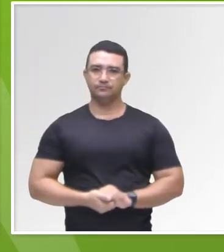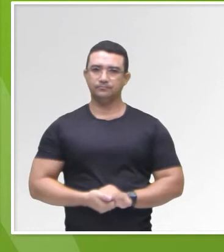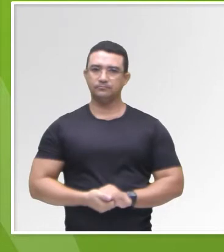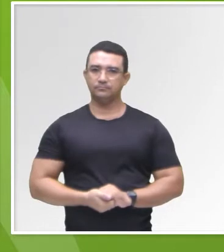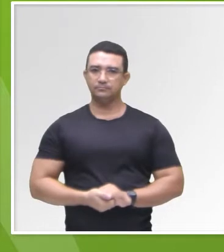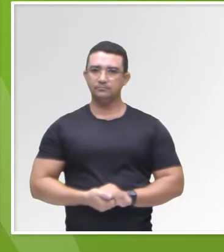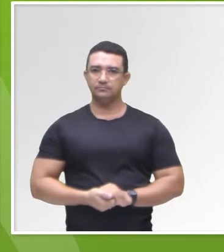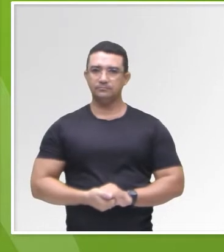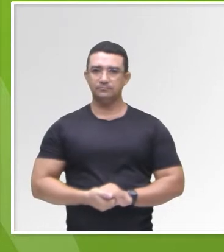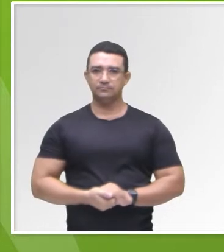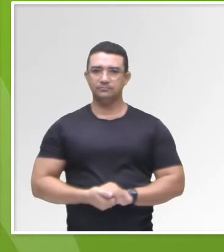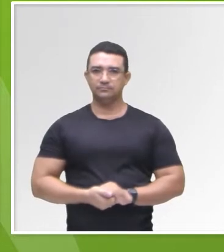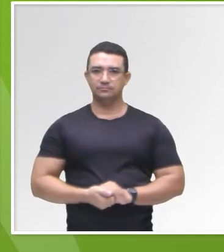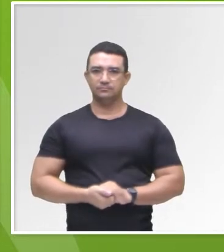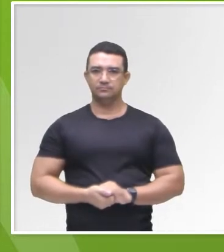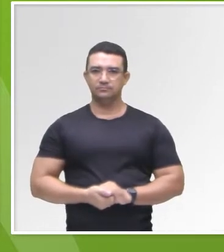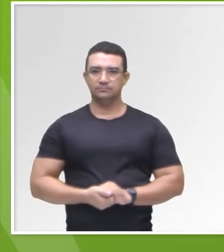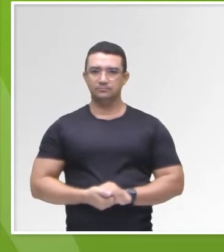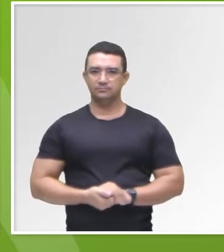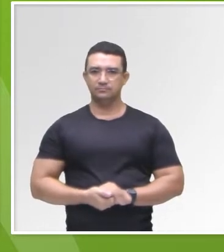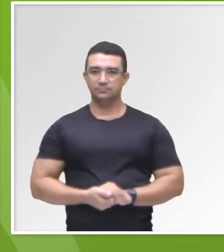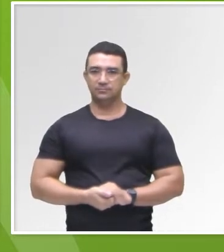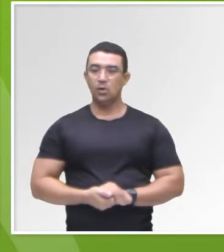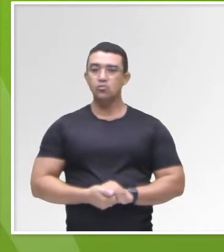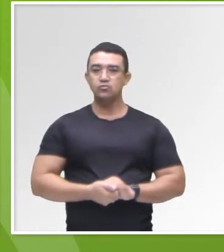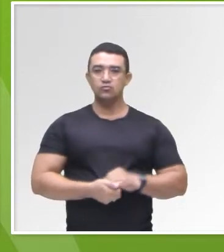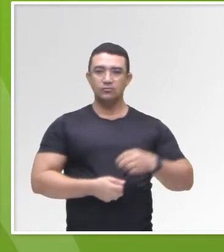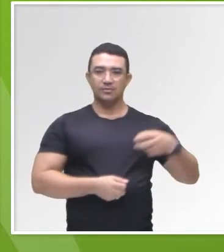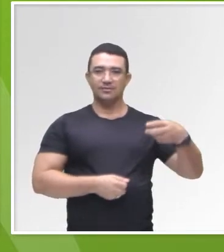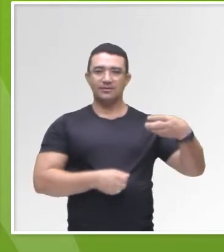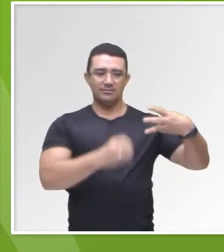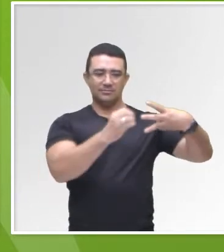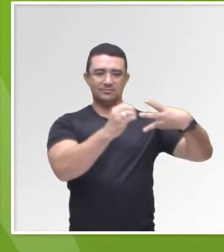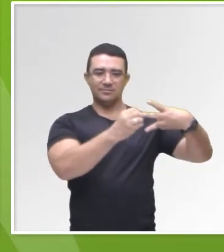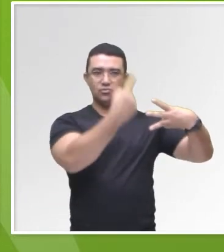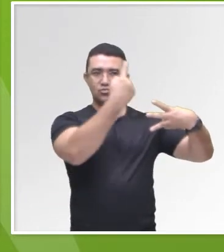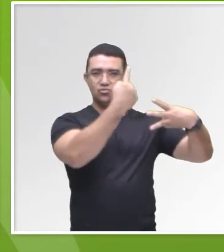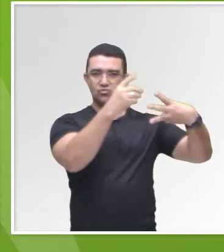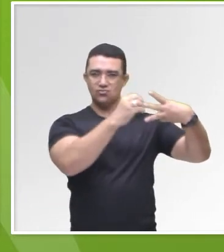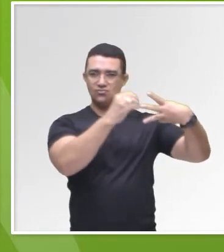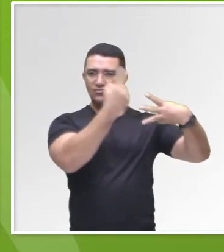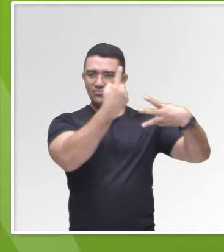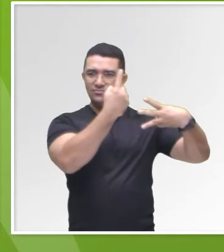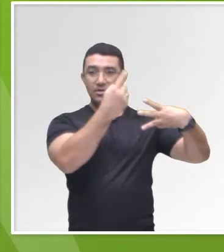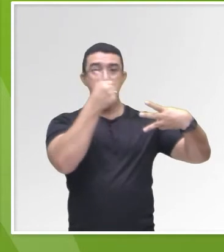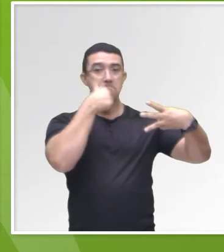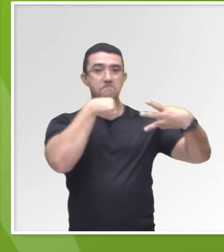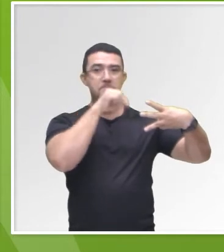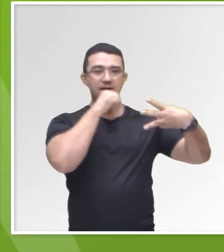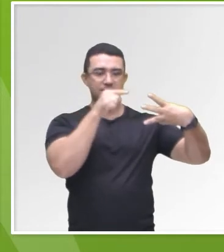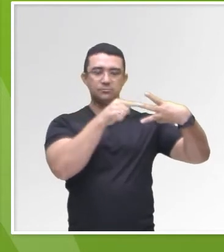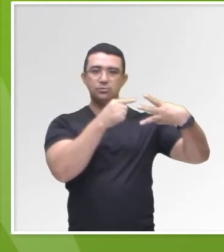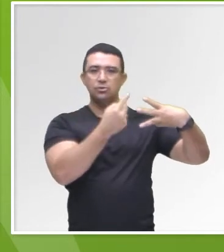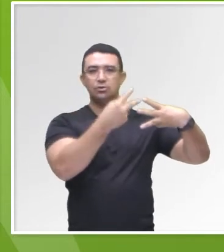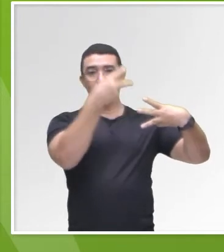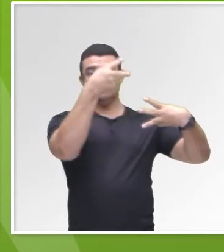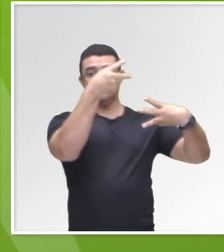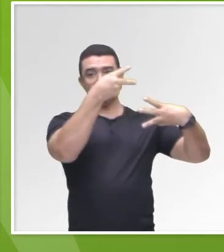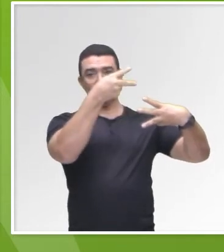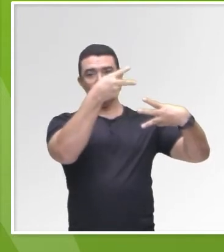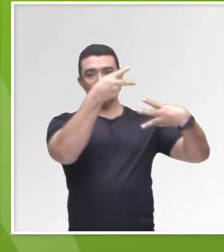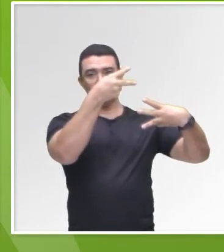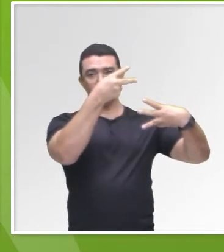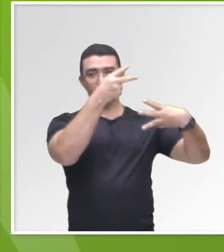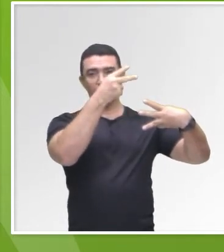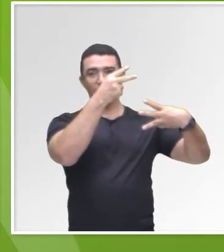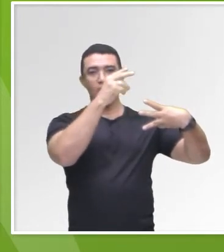ó. Essa aqui é a célula mãe. Olha aí a quantidade de cromossomos que ela tem no interior dela, né? Nós temos aqui, ó,